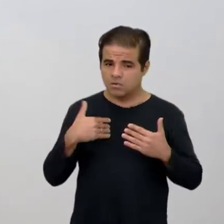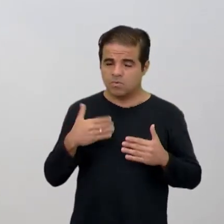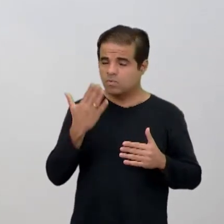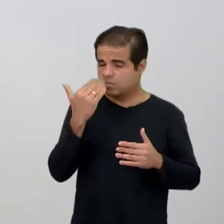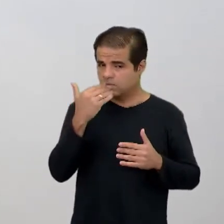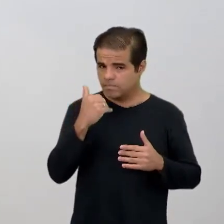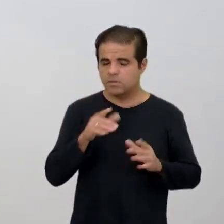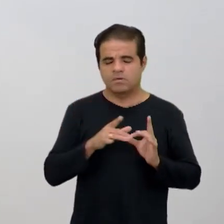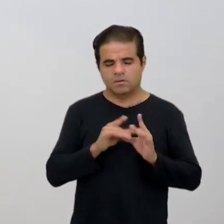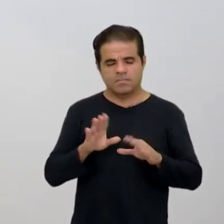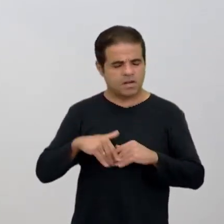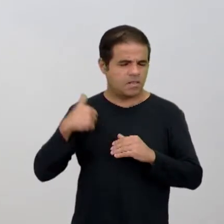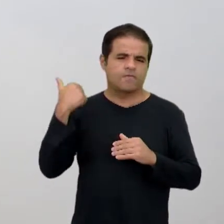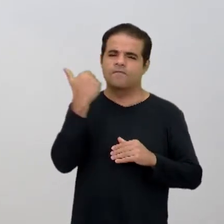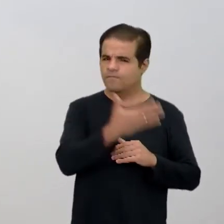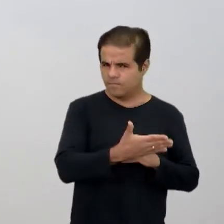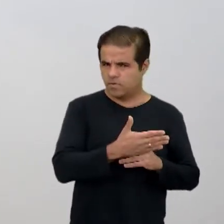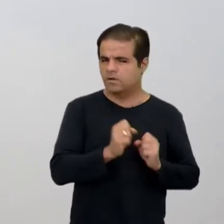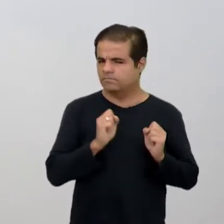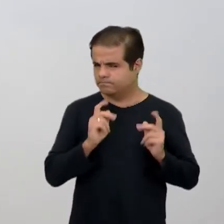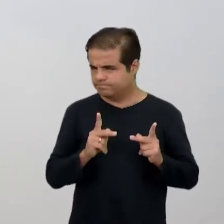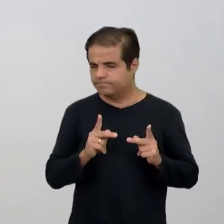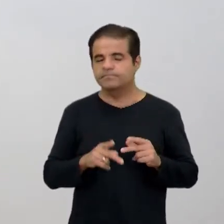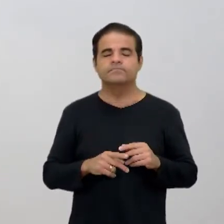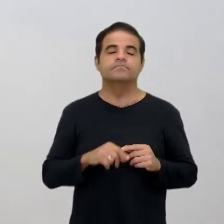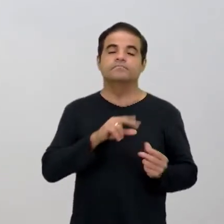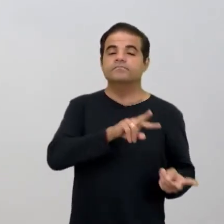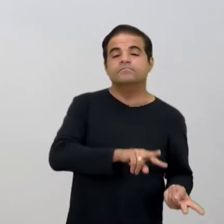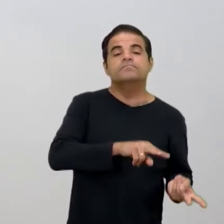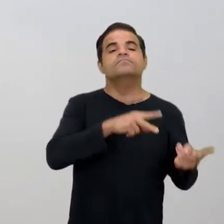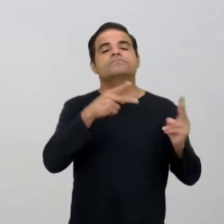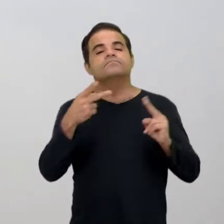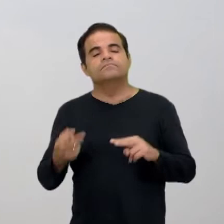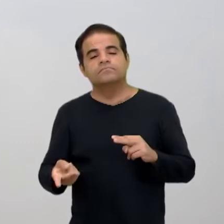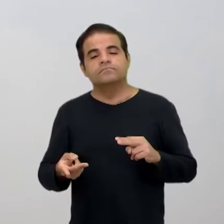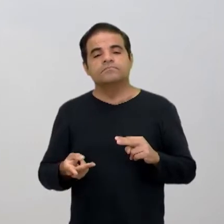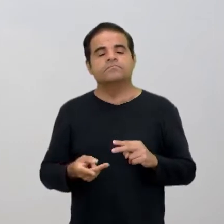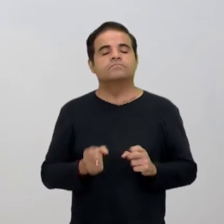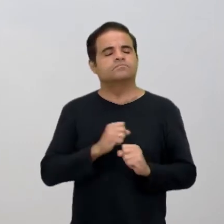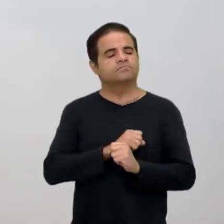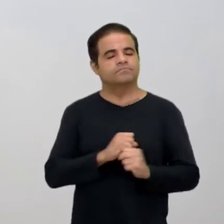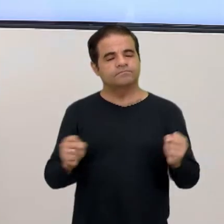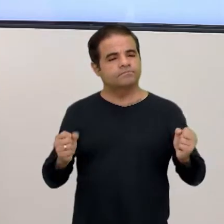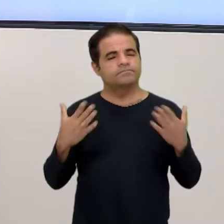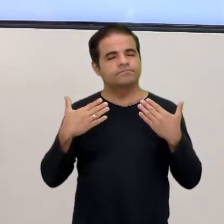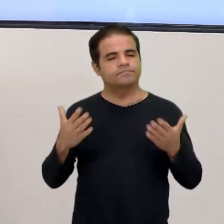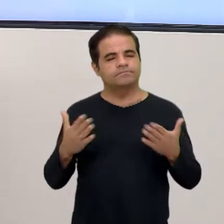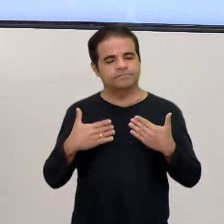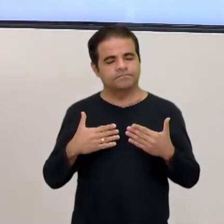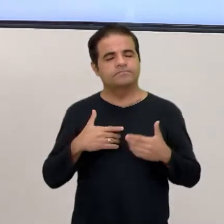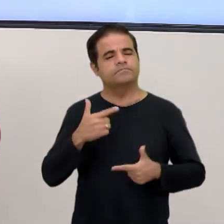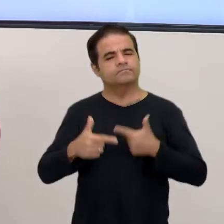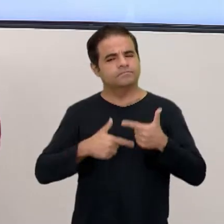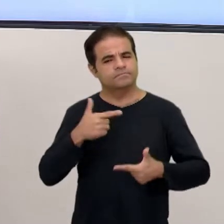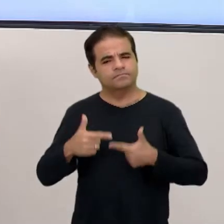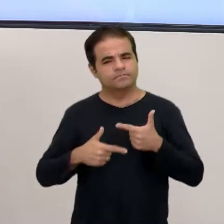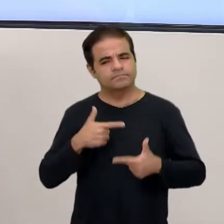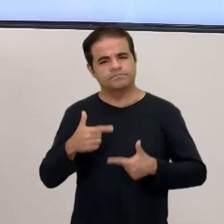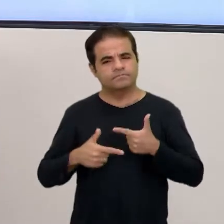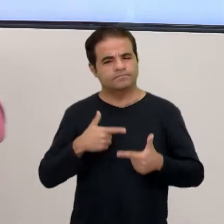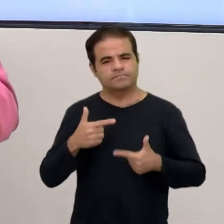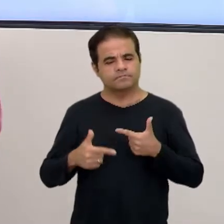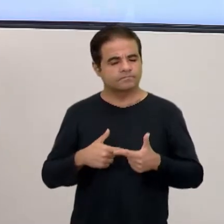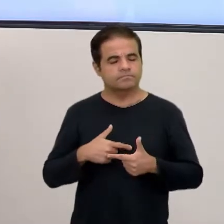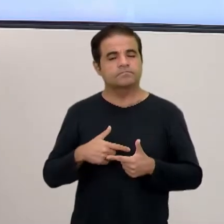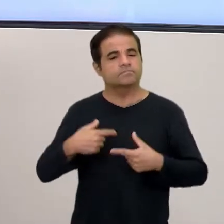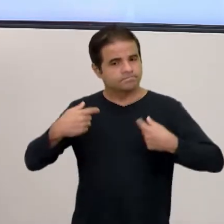alimentos e libera lá fora, tá certo? Então, transfere, é uma espécie de bomba de calor, tá certo? Realizando o trabalho, tem que ter